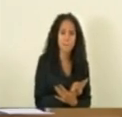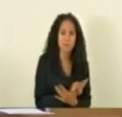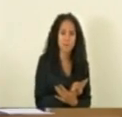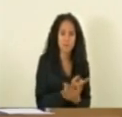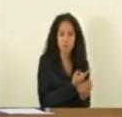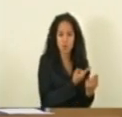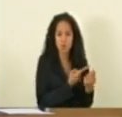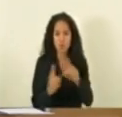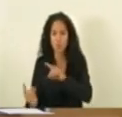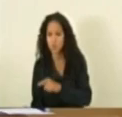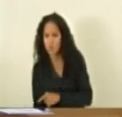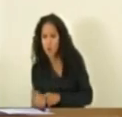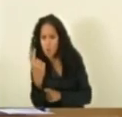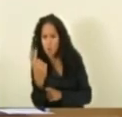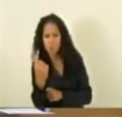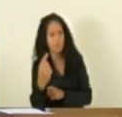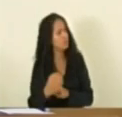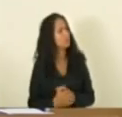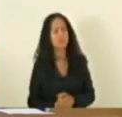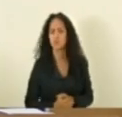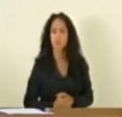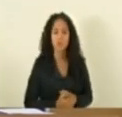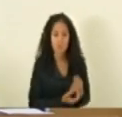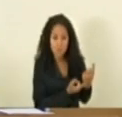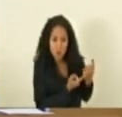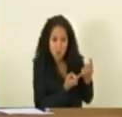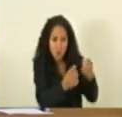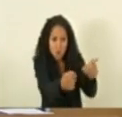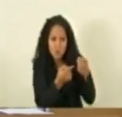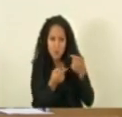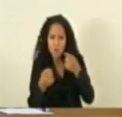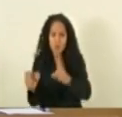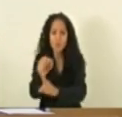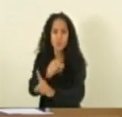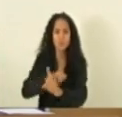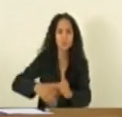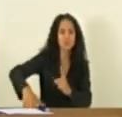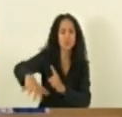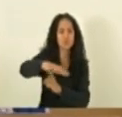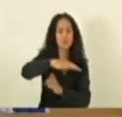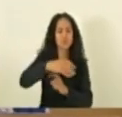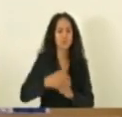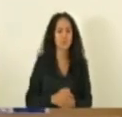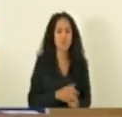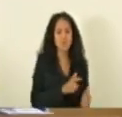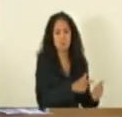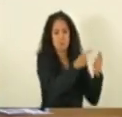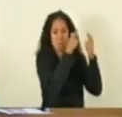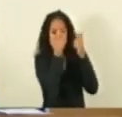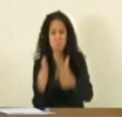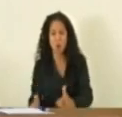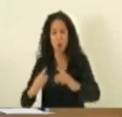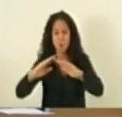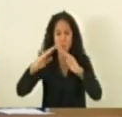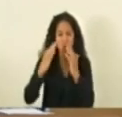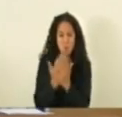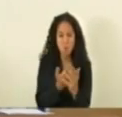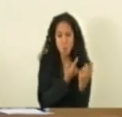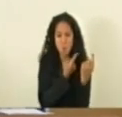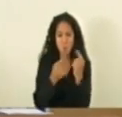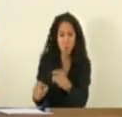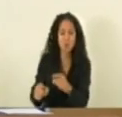uma pessoa ou outra. Esse crime foi contra a sociedade. É um crime, um ataque a uma escola é um crime contra a